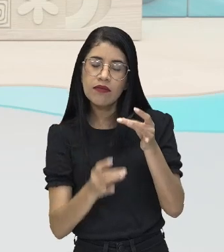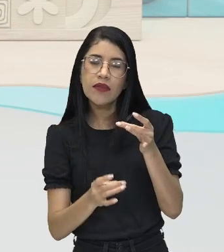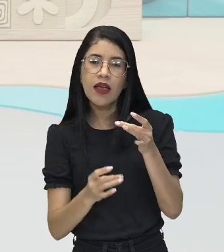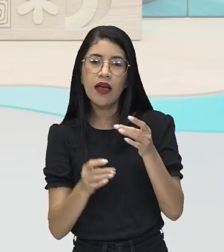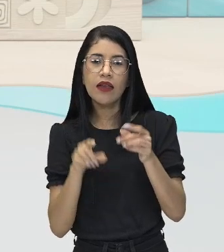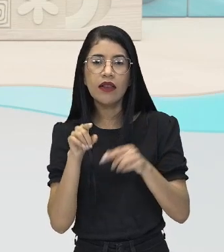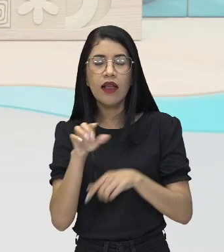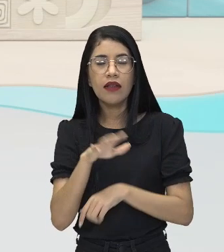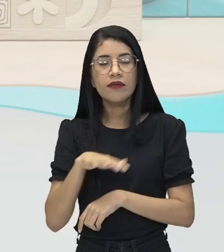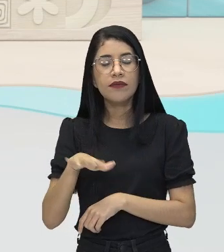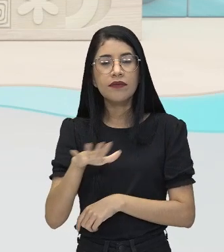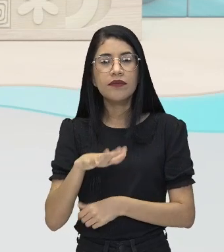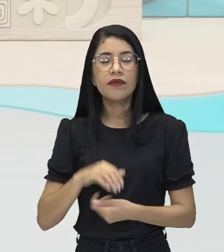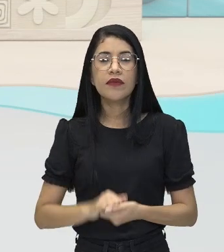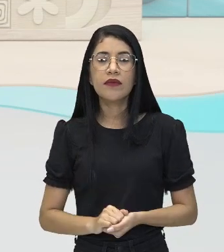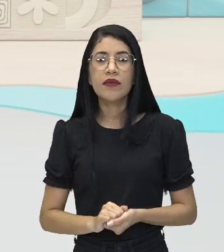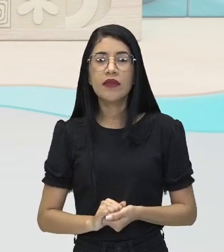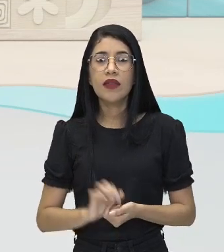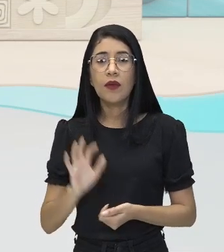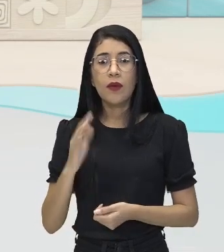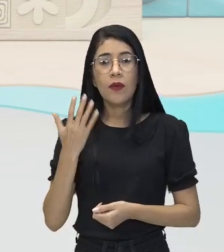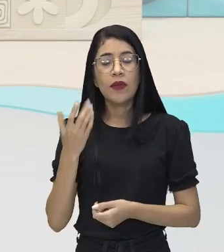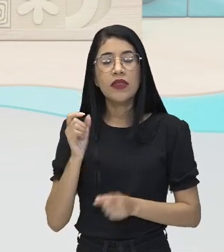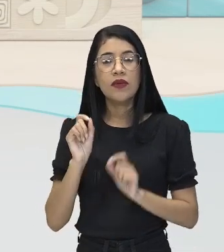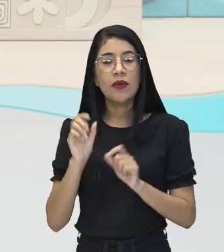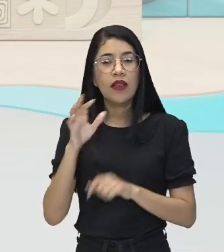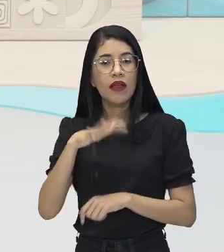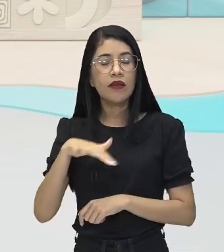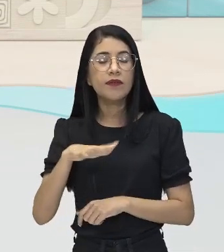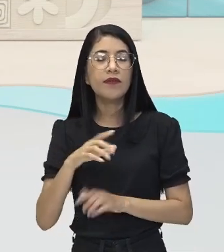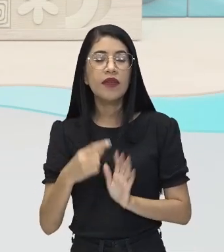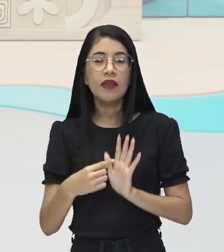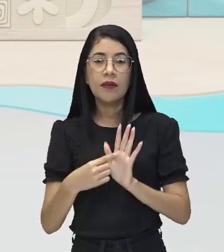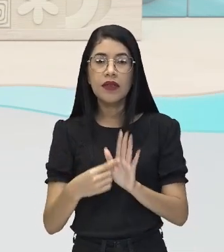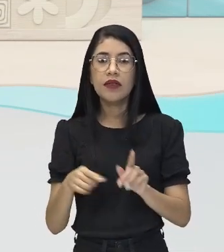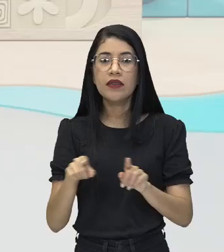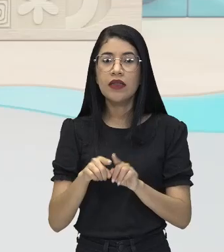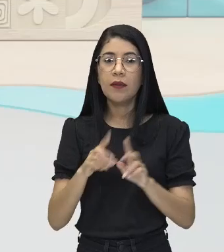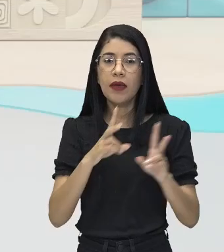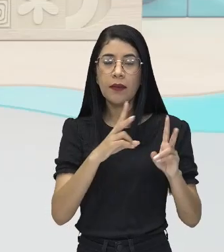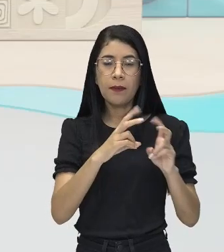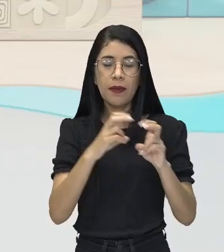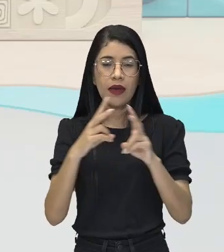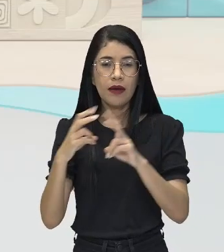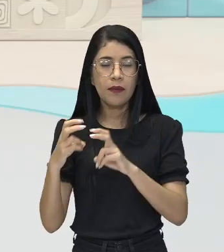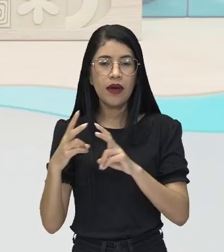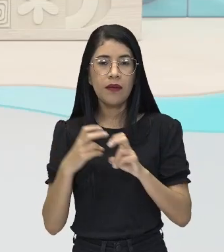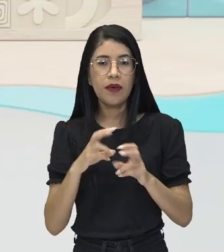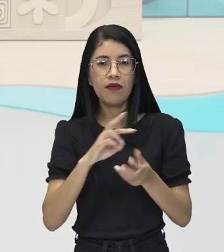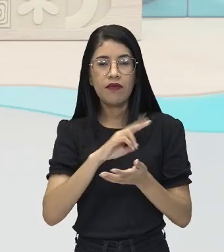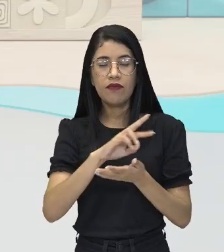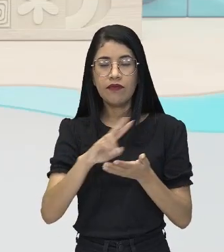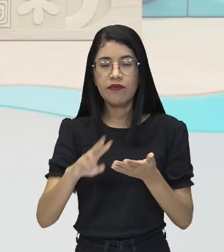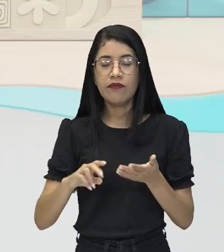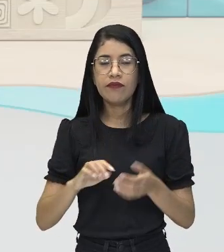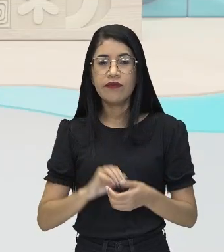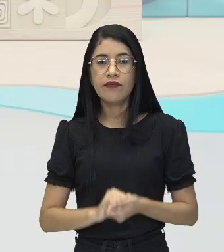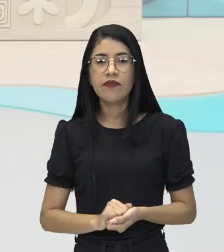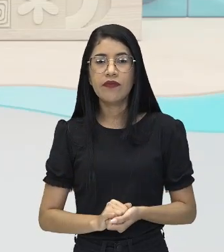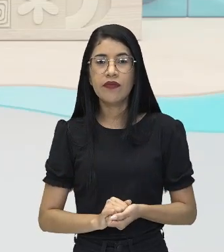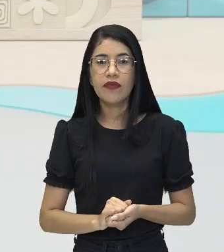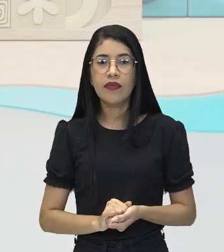vimos, acontecia o quê? As apresentações e também os gladiadores, não é verdade, que estavam